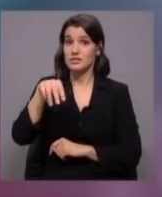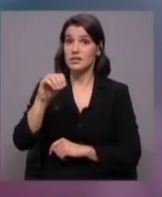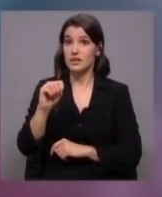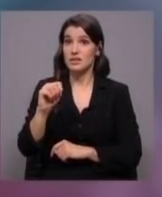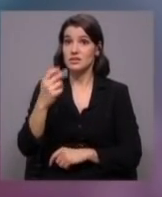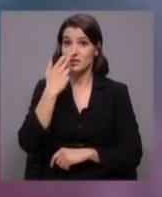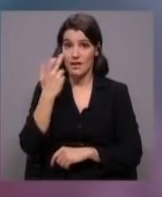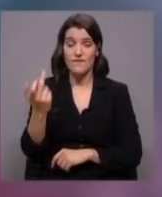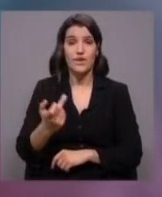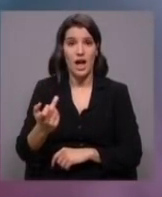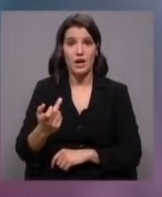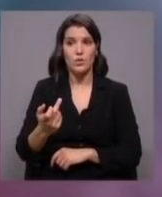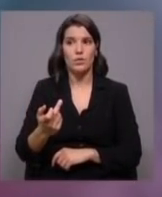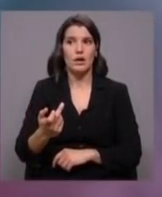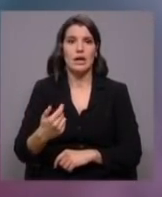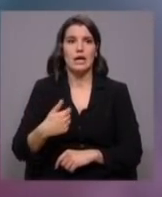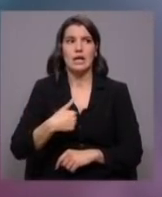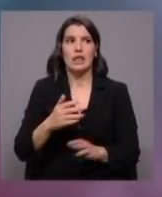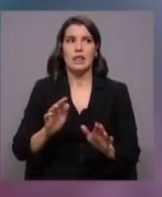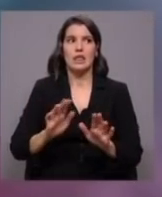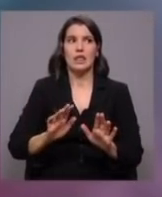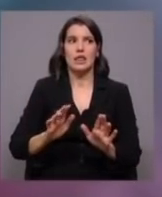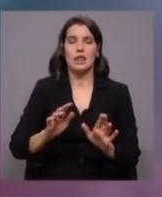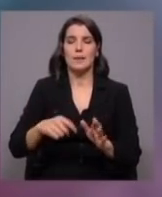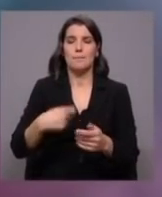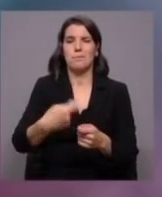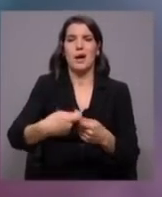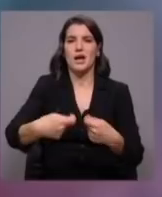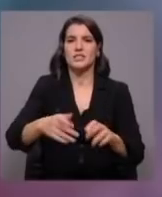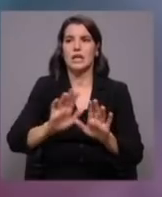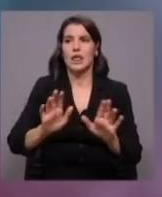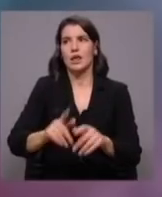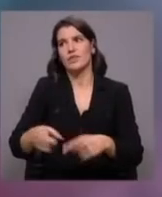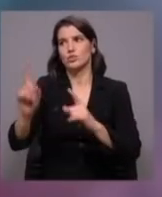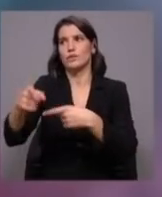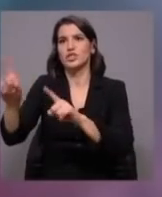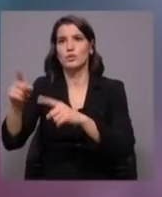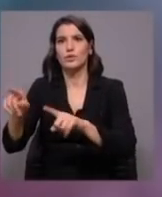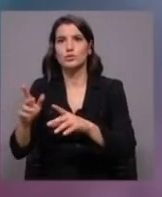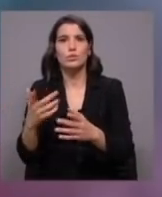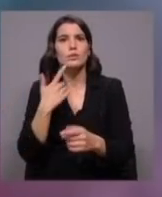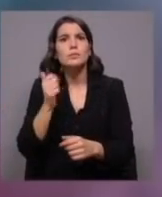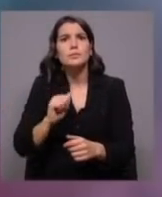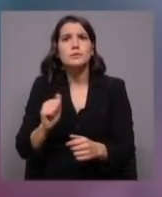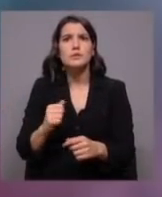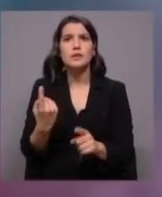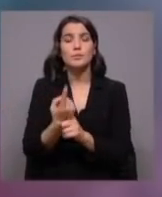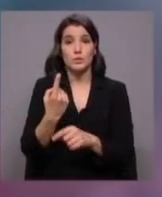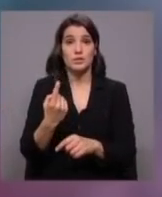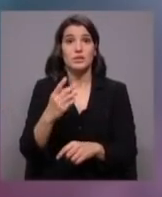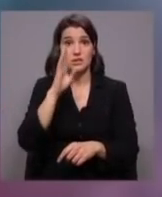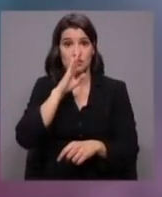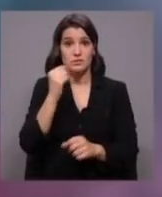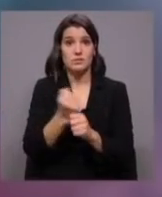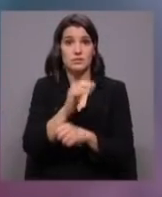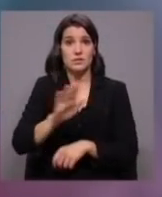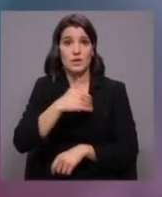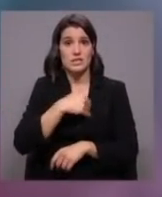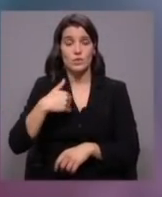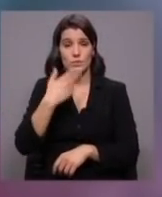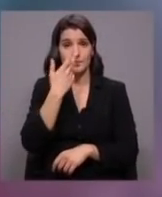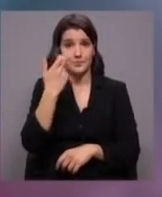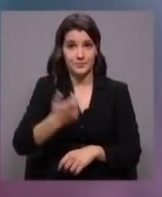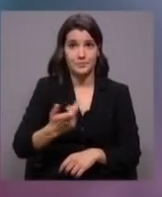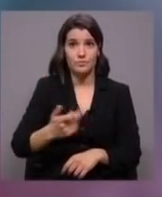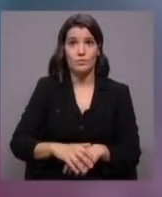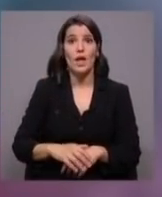devemos desatar a contratualizar em vez de reforçar o SNS. Porque se nós deixarmos um Serviço Nacional de Saúde frágil e for